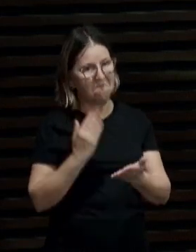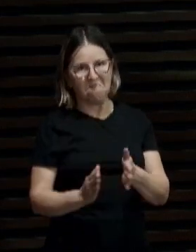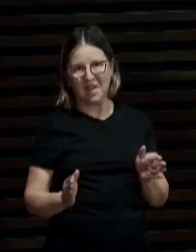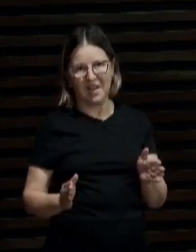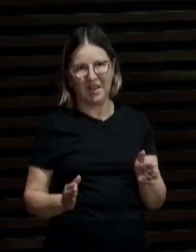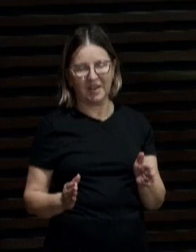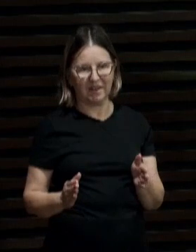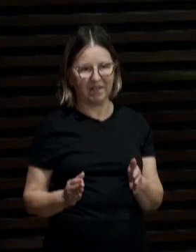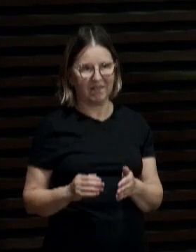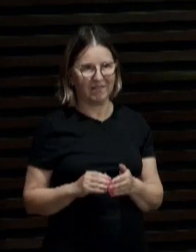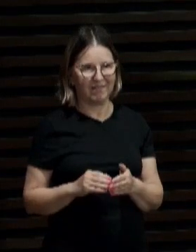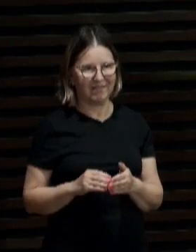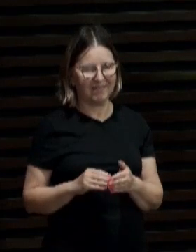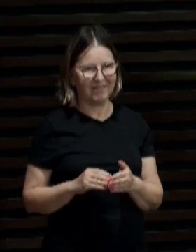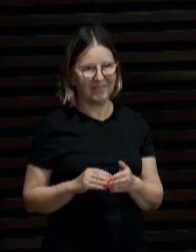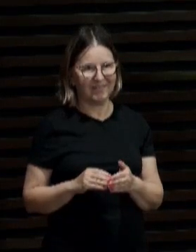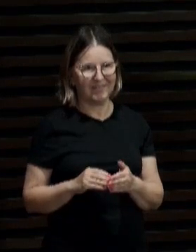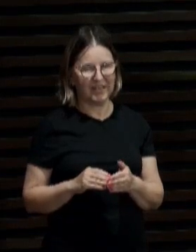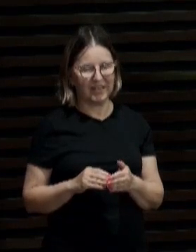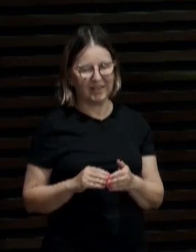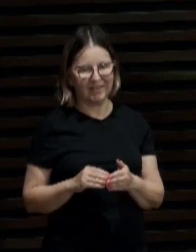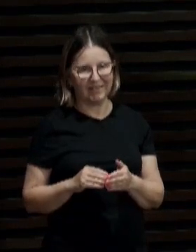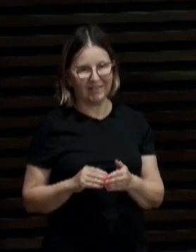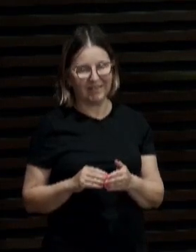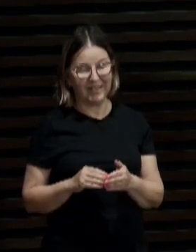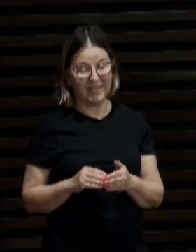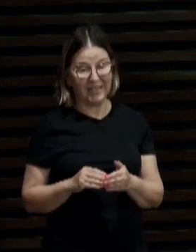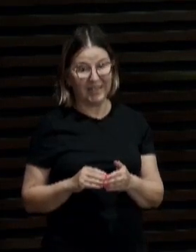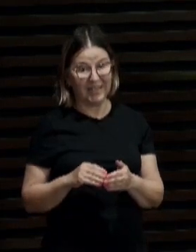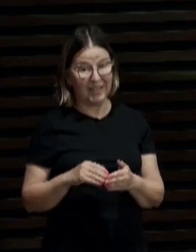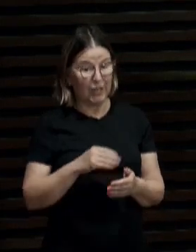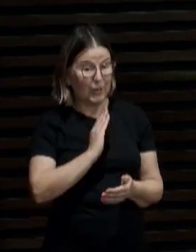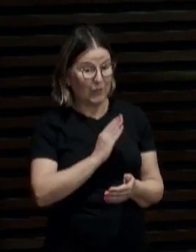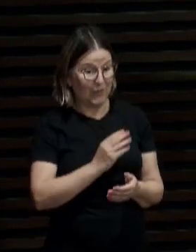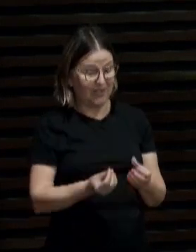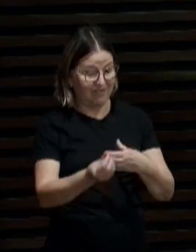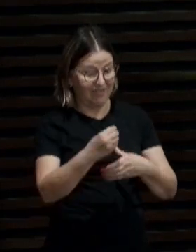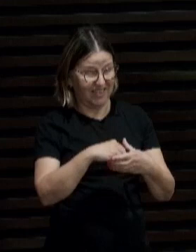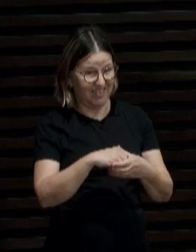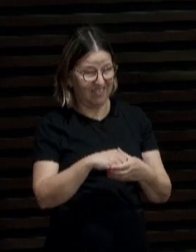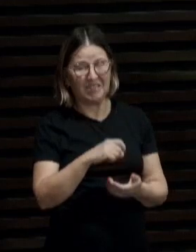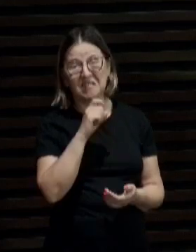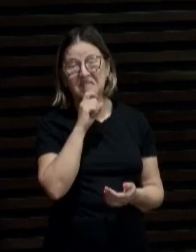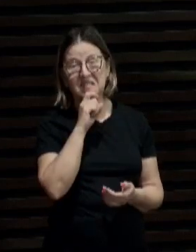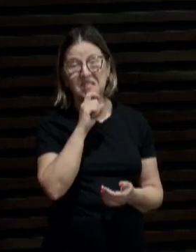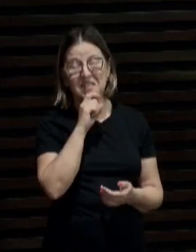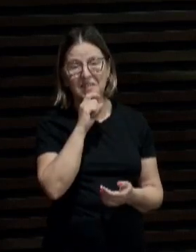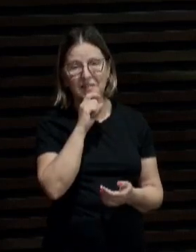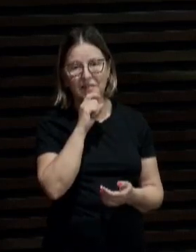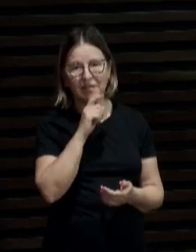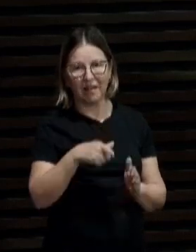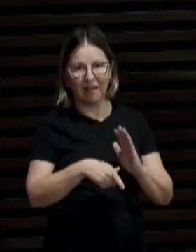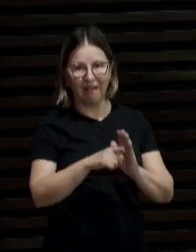razão, instalou-se no coração, nessa igreja, uma indiferença. Aqueles corações antes